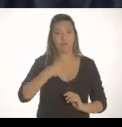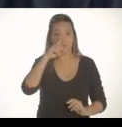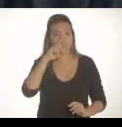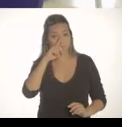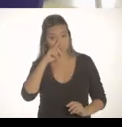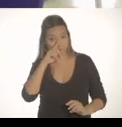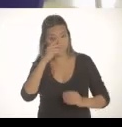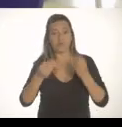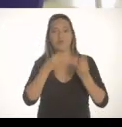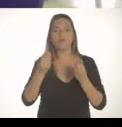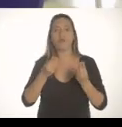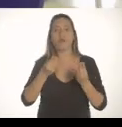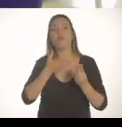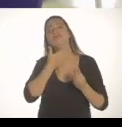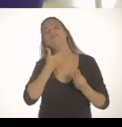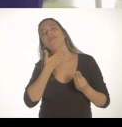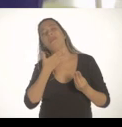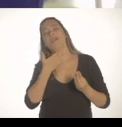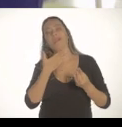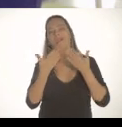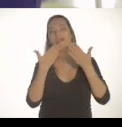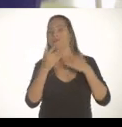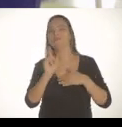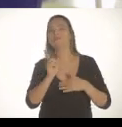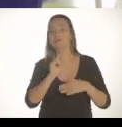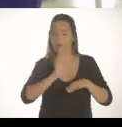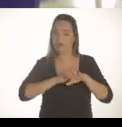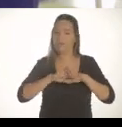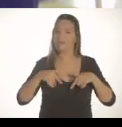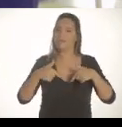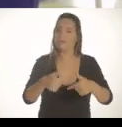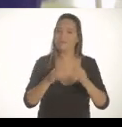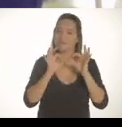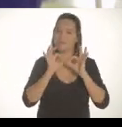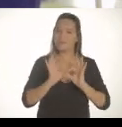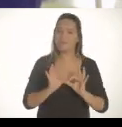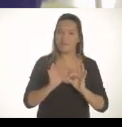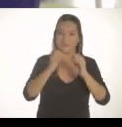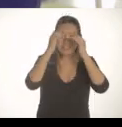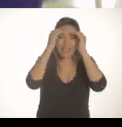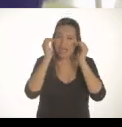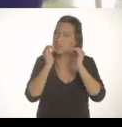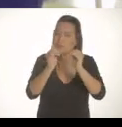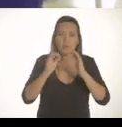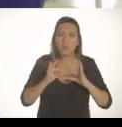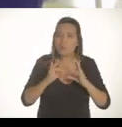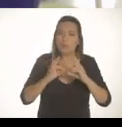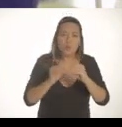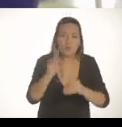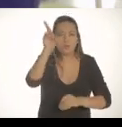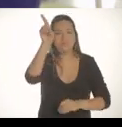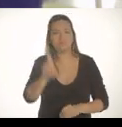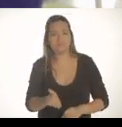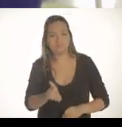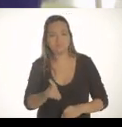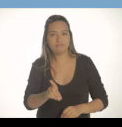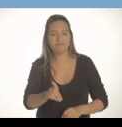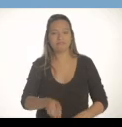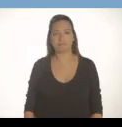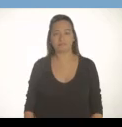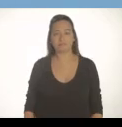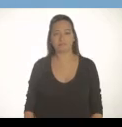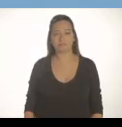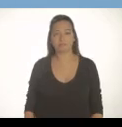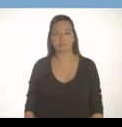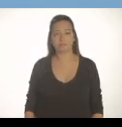para fora. Essa vontade de fazer justiça, essa vontade de ver os direitos de todos respeitados, é uma marca do